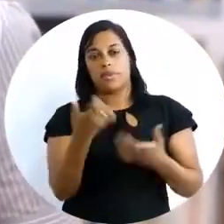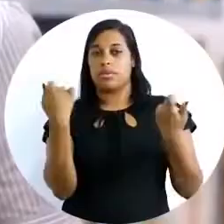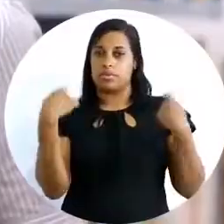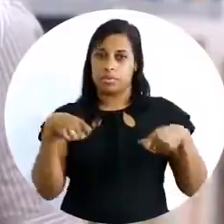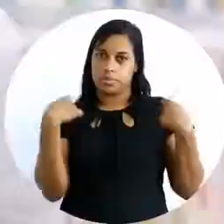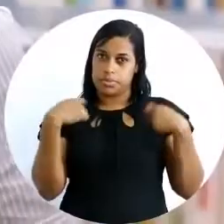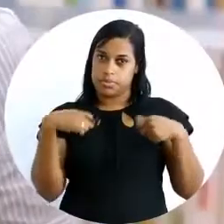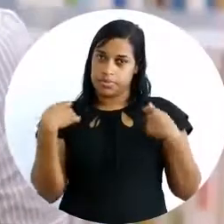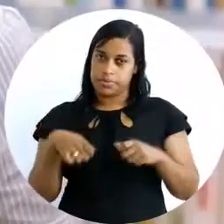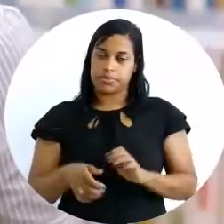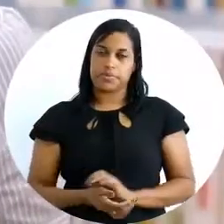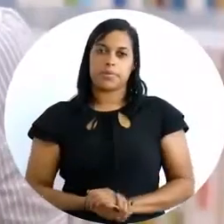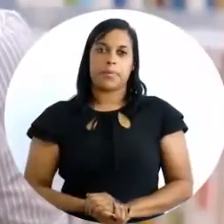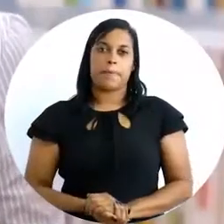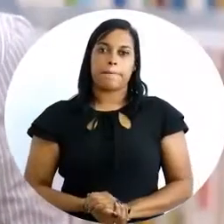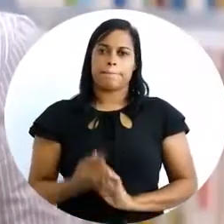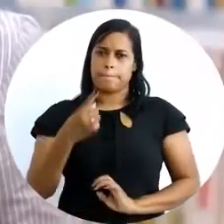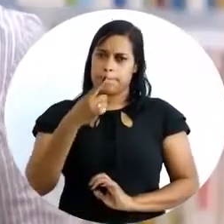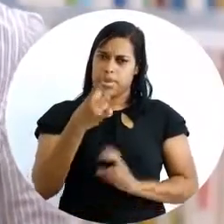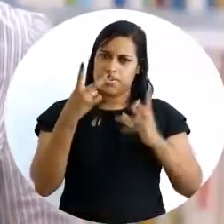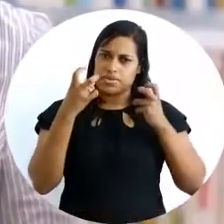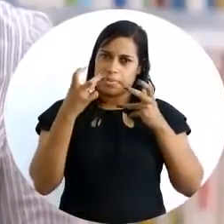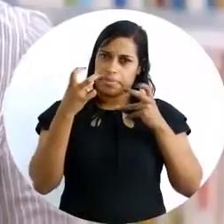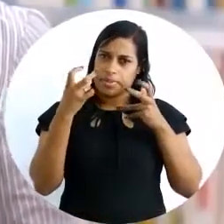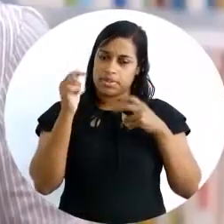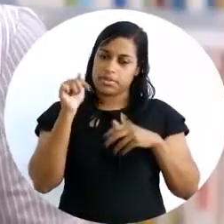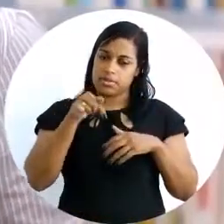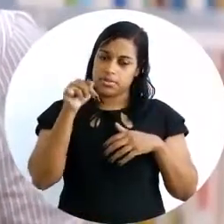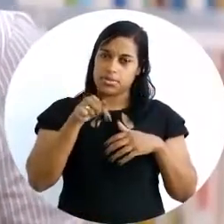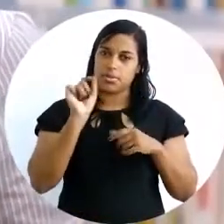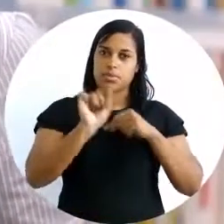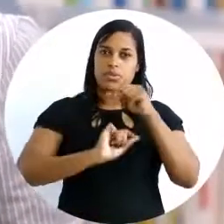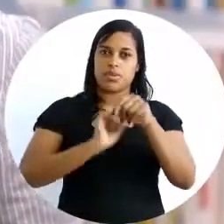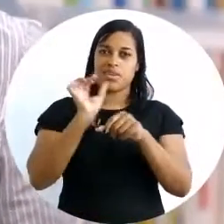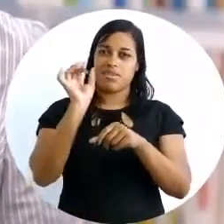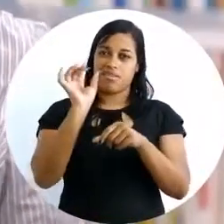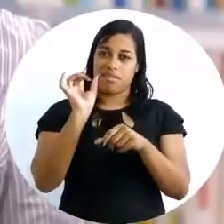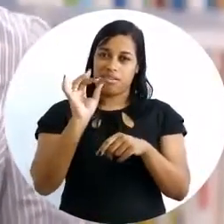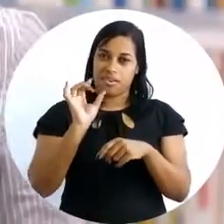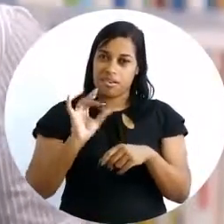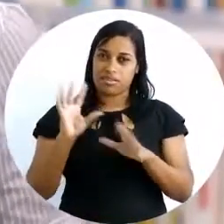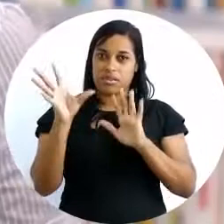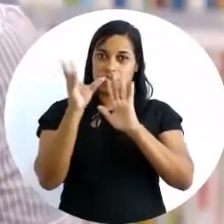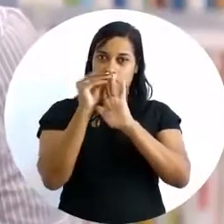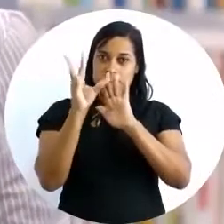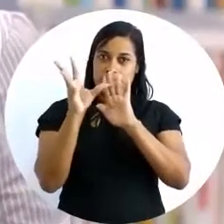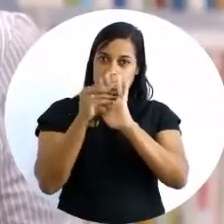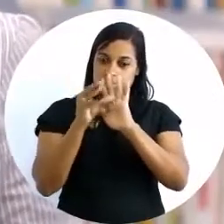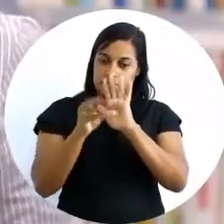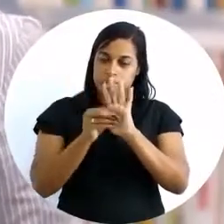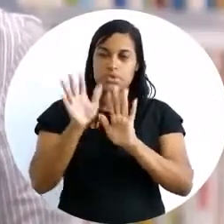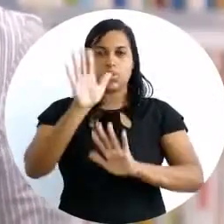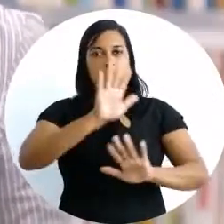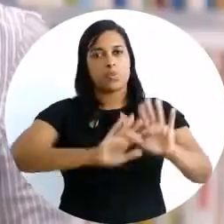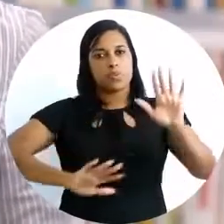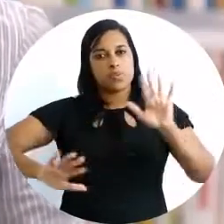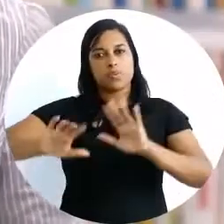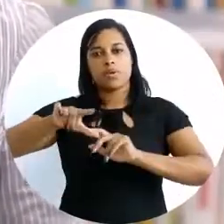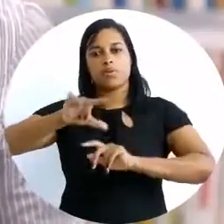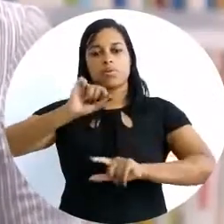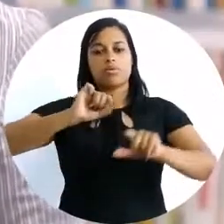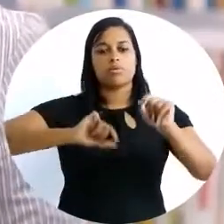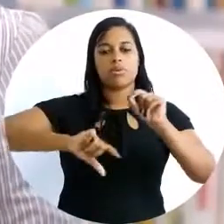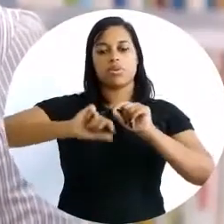da necessidade. Então, você percebeu então que cada termo que a gente colocar vai ser cuidadosamente